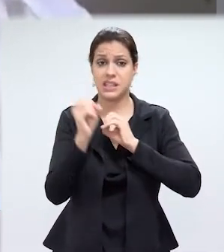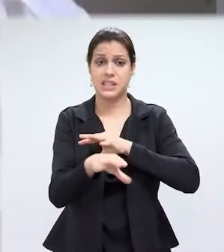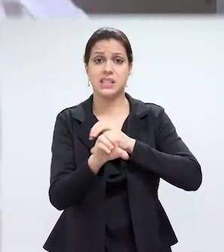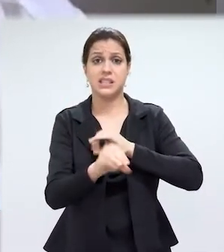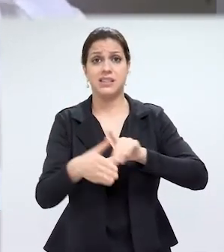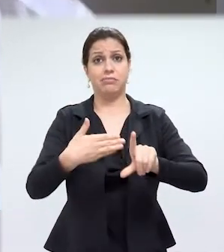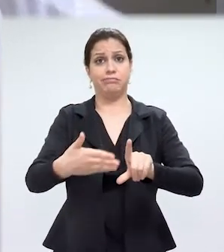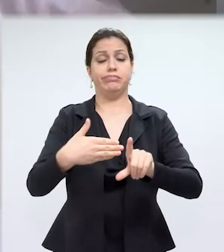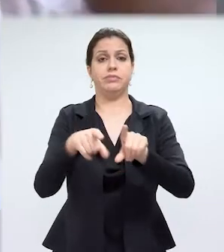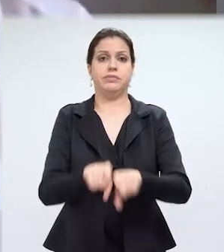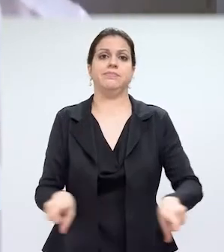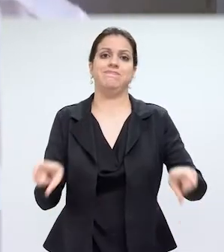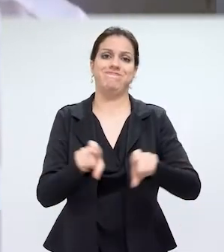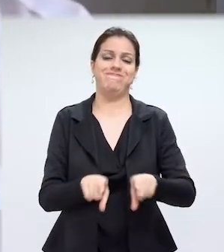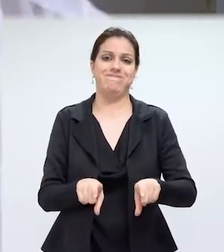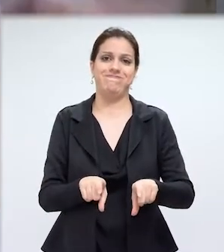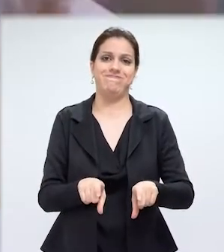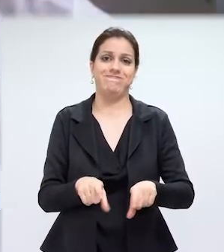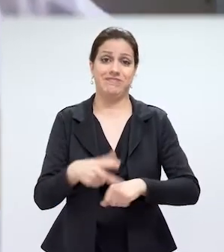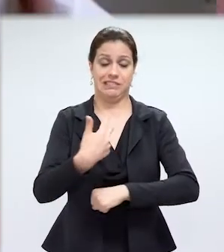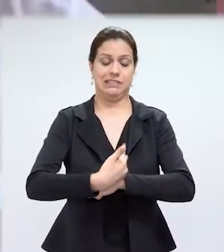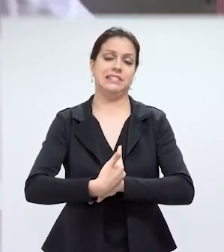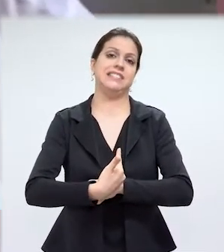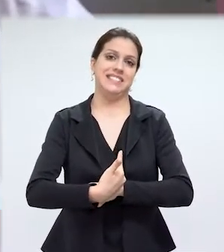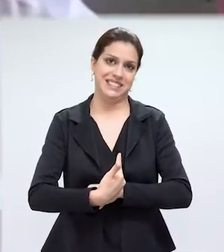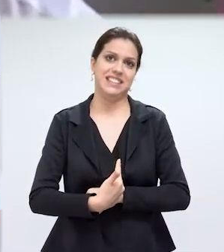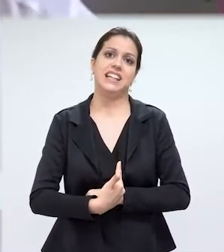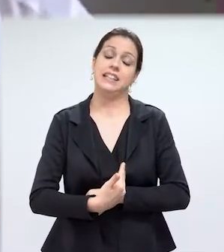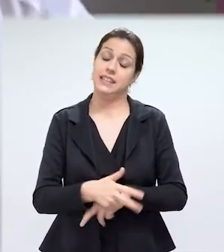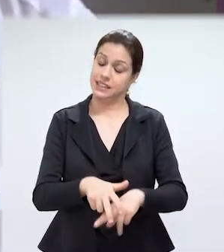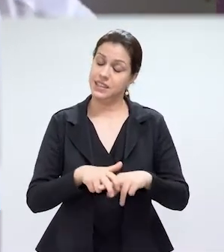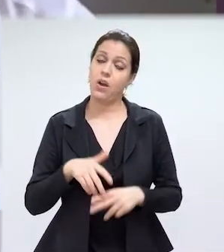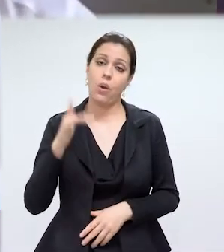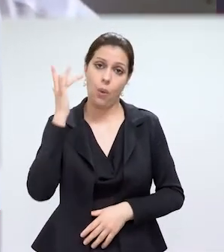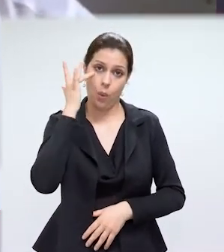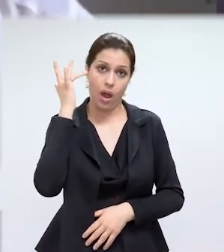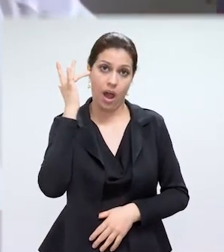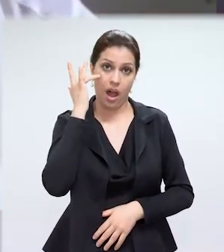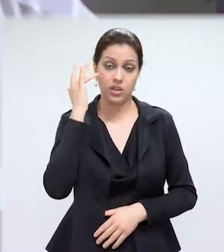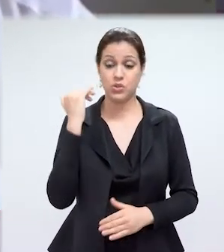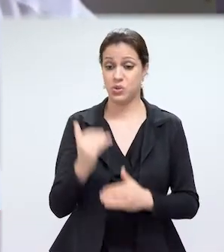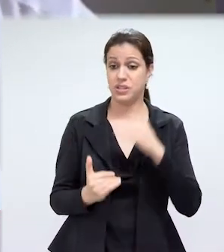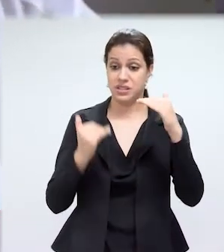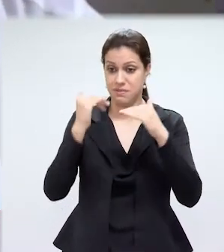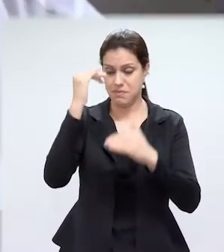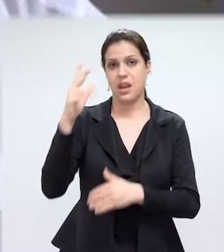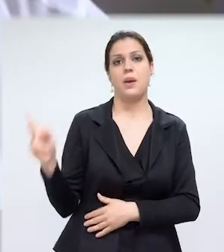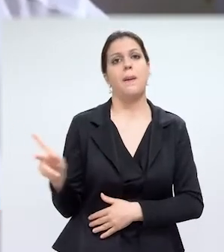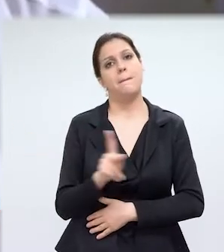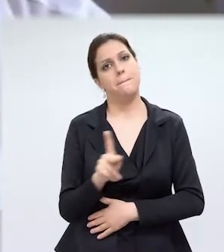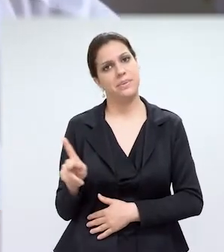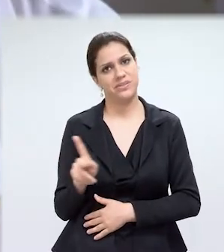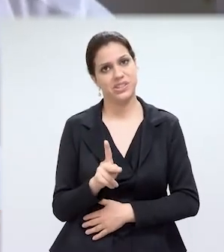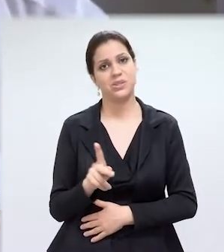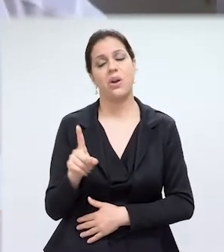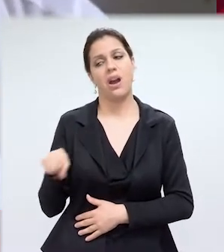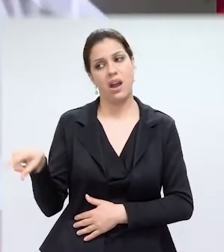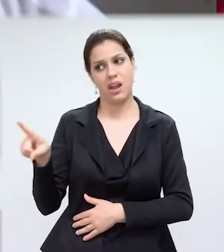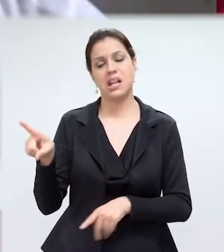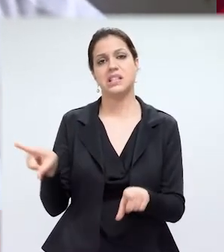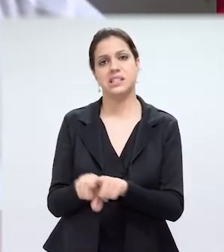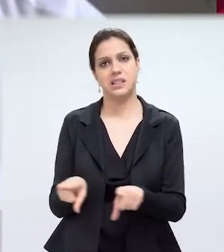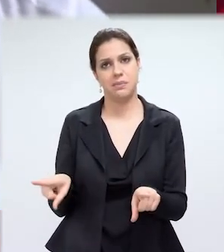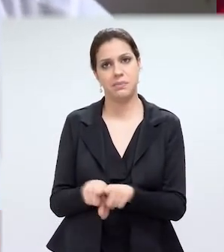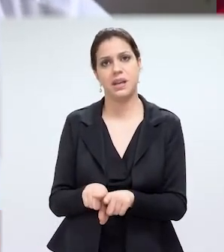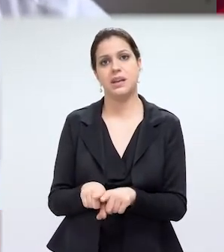aquele conteúdo para ser trabalhado nessa plataforma digital, né? Então, eu acho que o desempenho